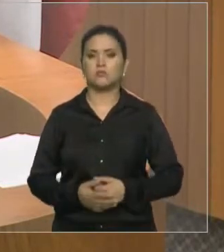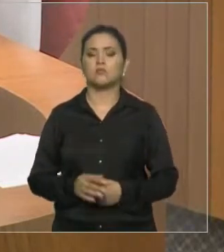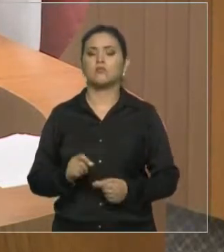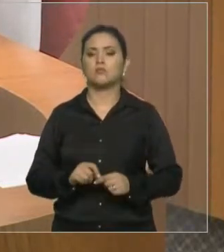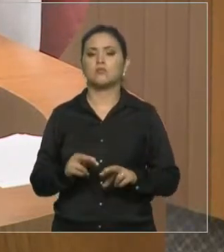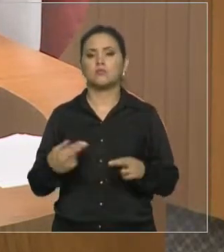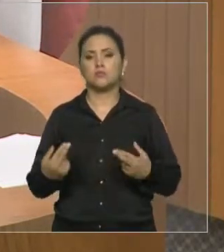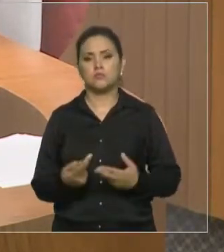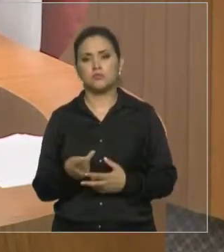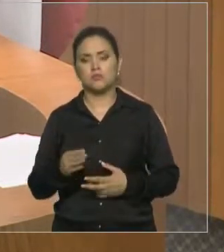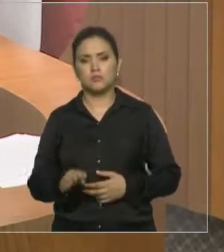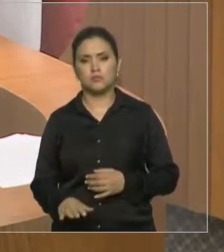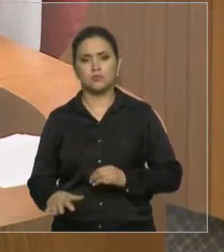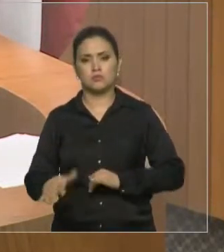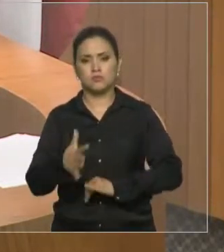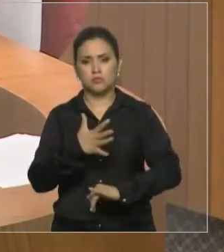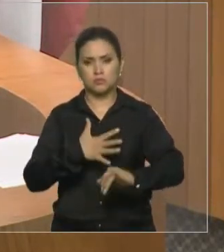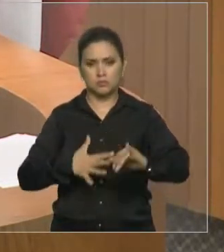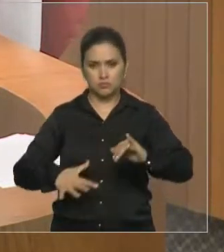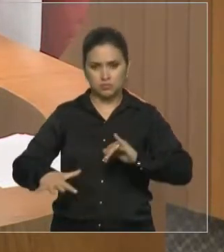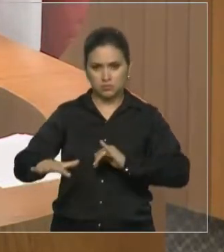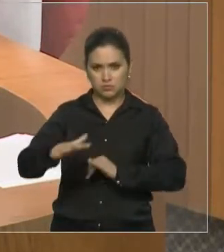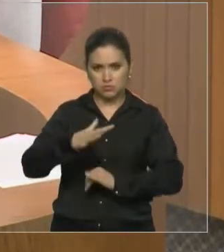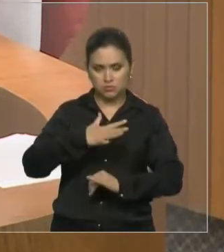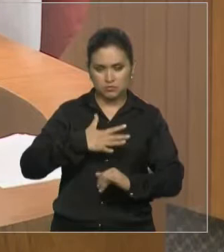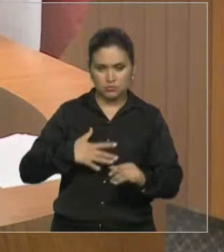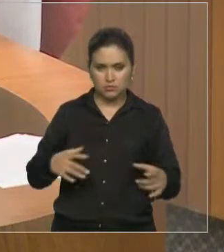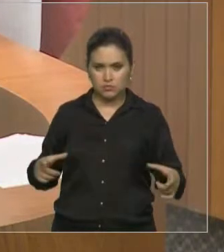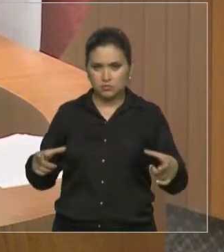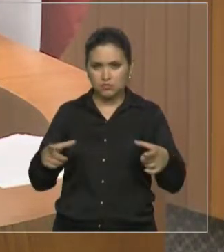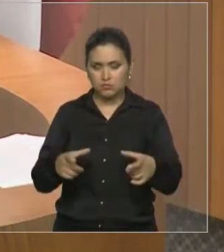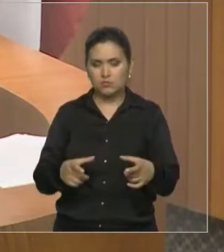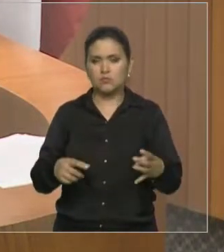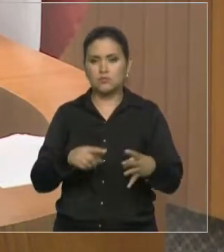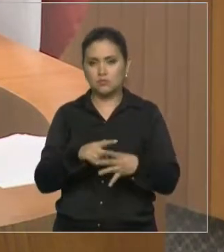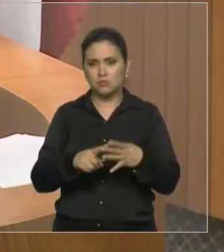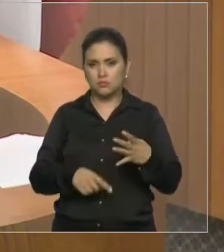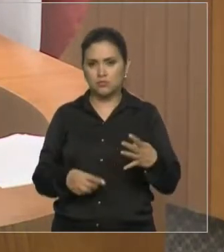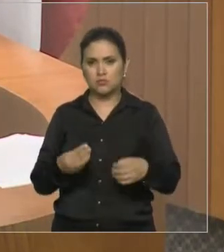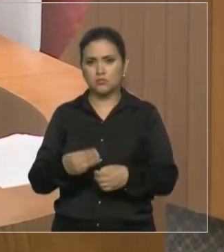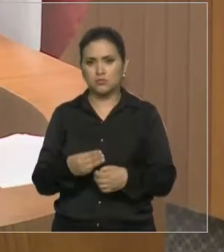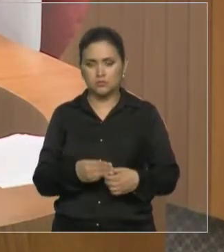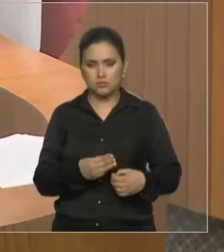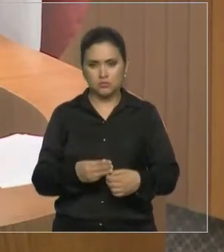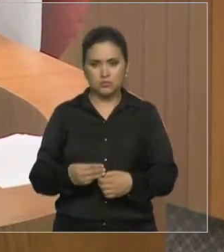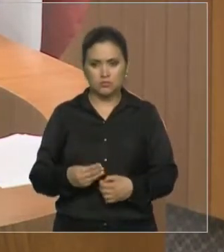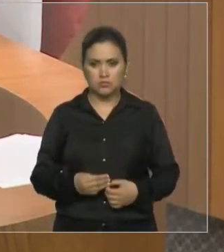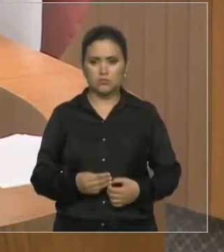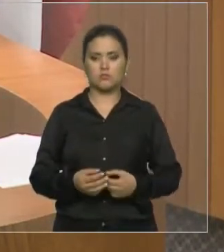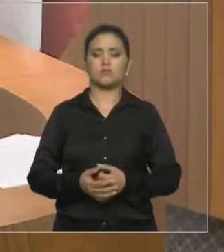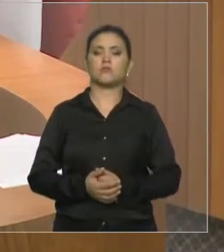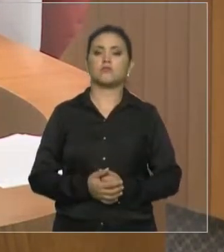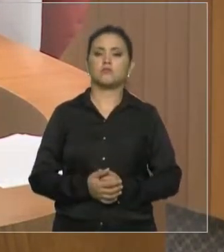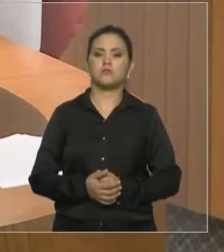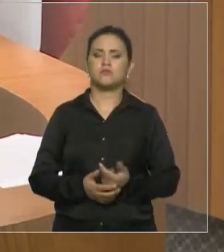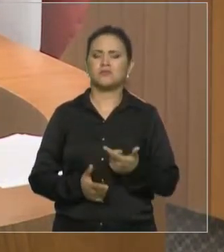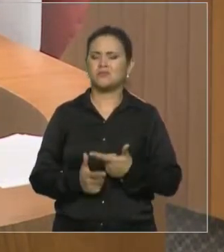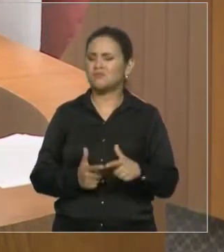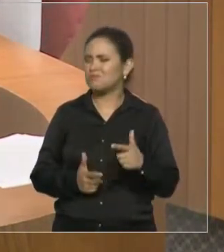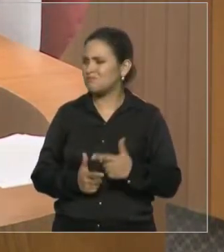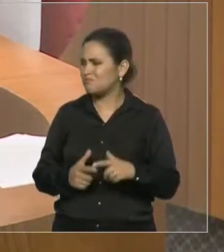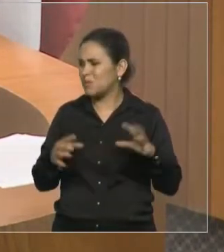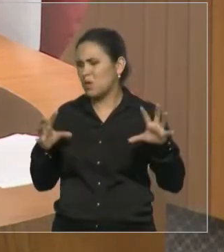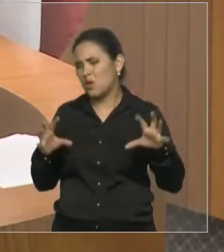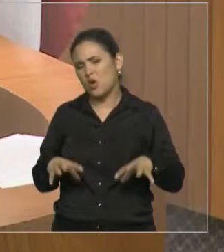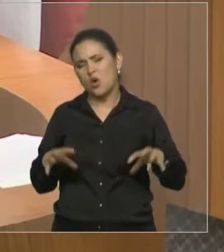da grande ilha justamente para evitar a recorrência desses problemas que nós temos em todo o período chuvoso e o período chuvoso